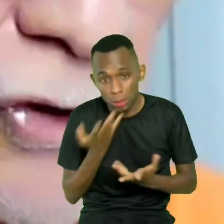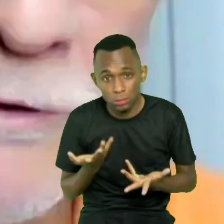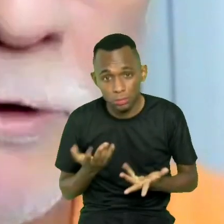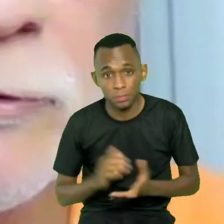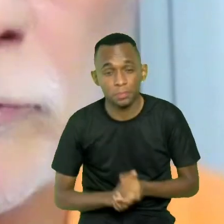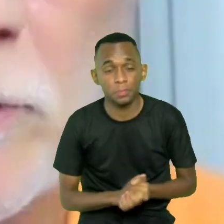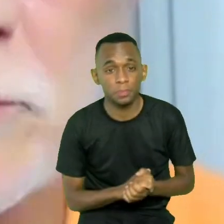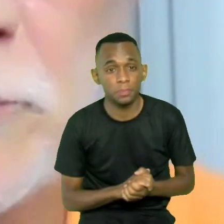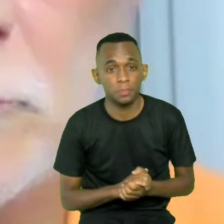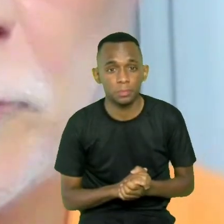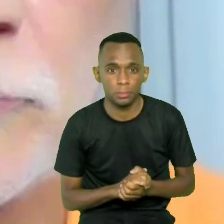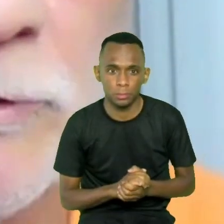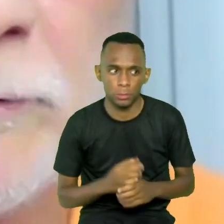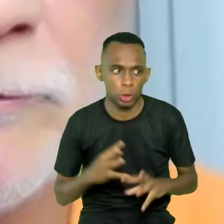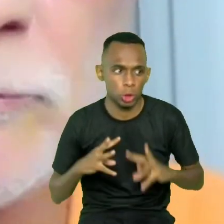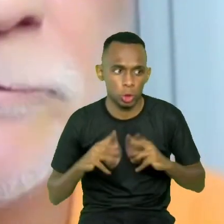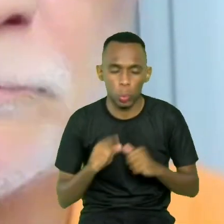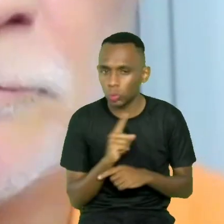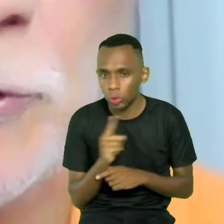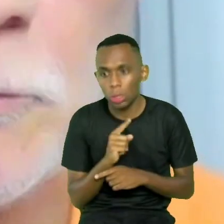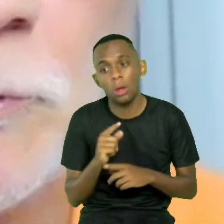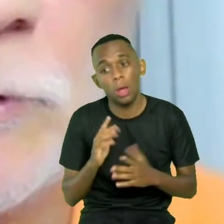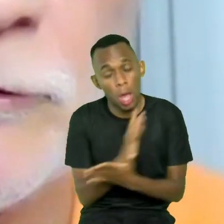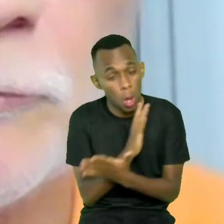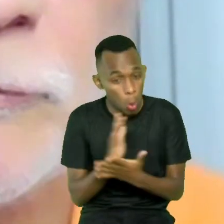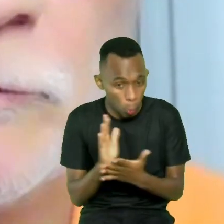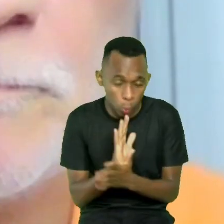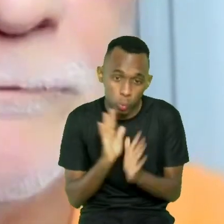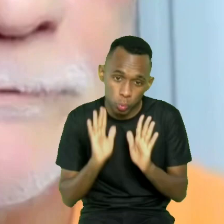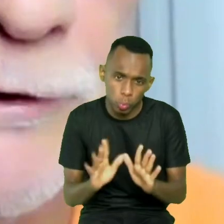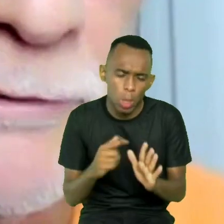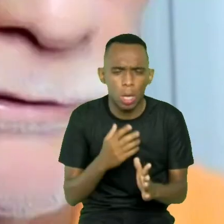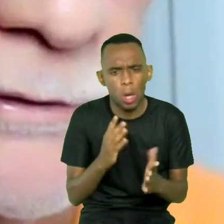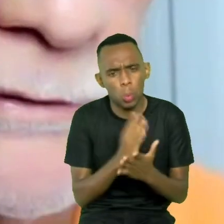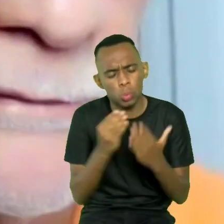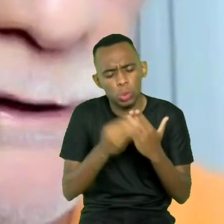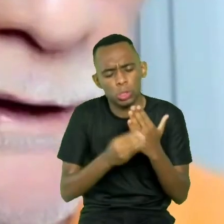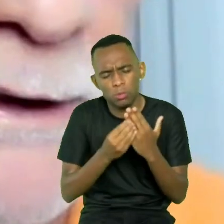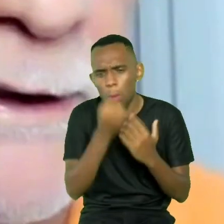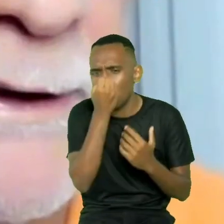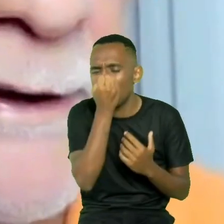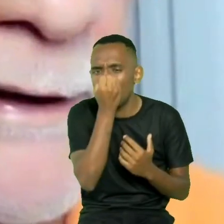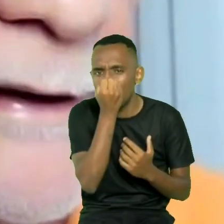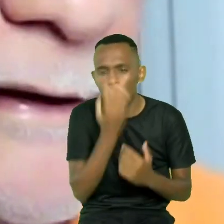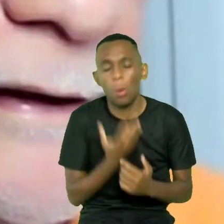Nem todos, tem alguns que eu admiro muito, são livros muito bons, muito